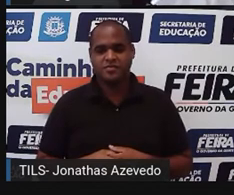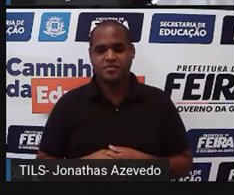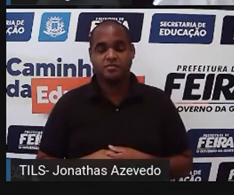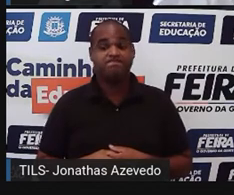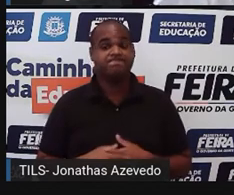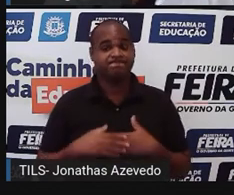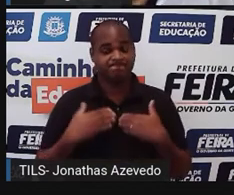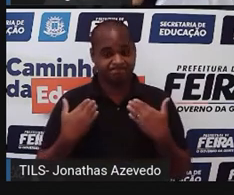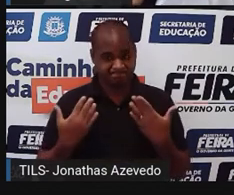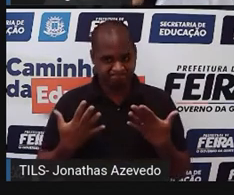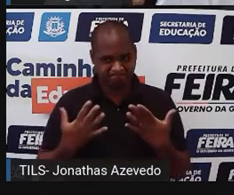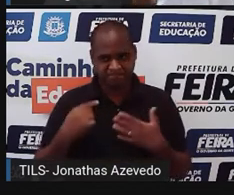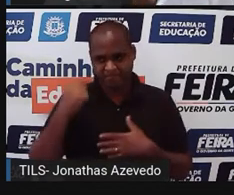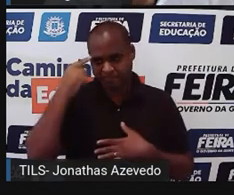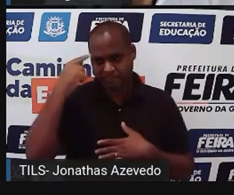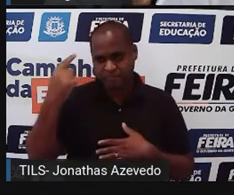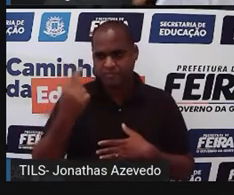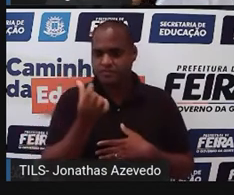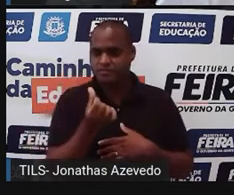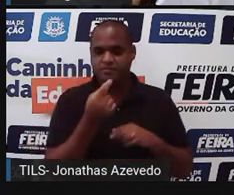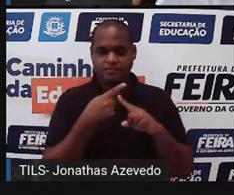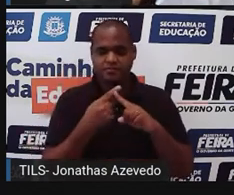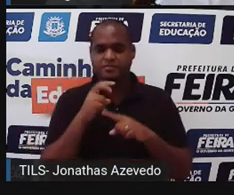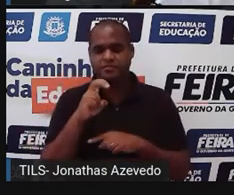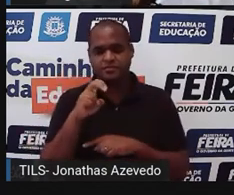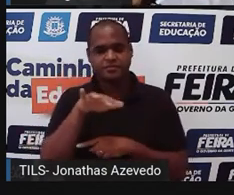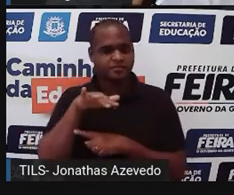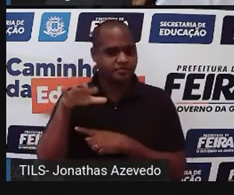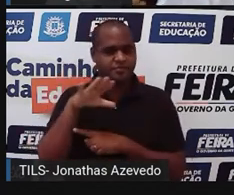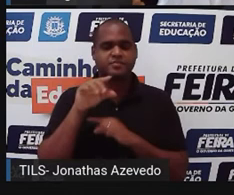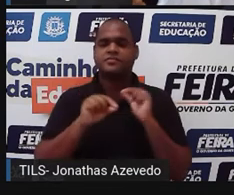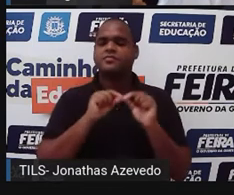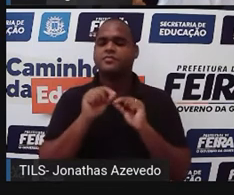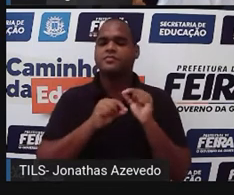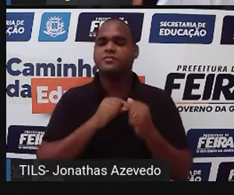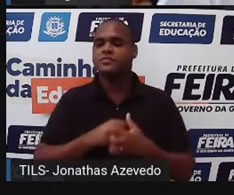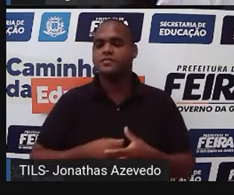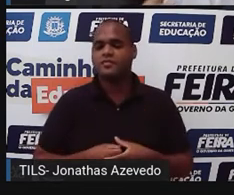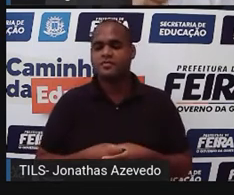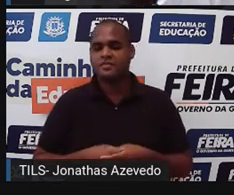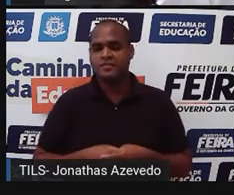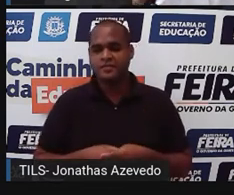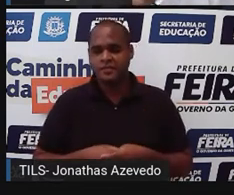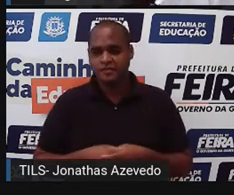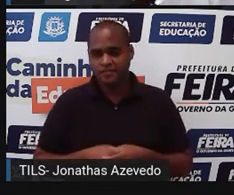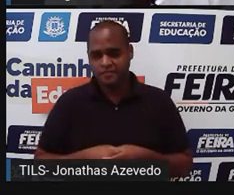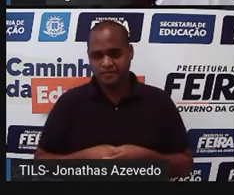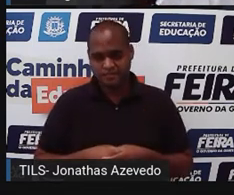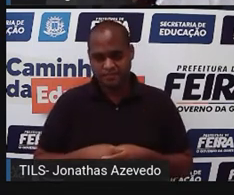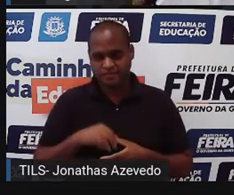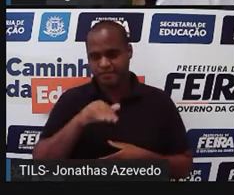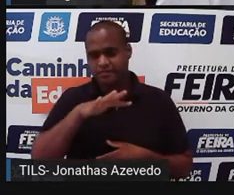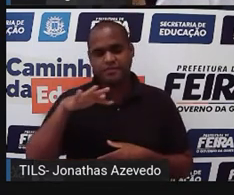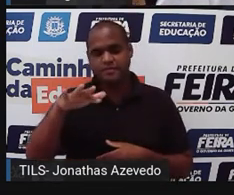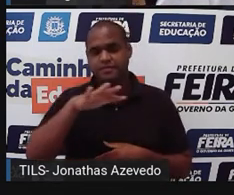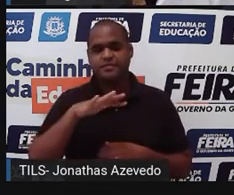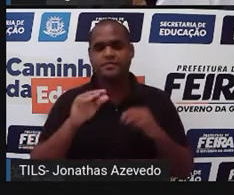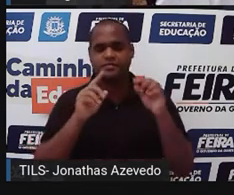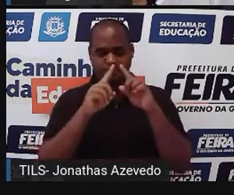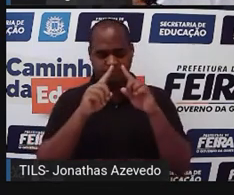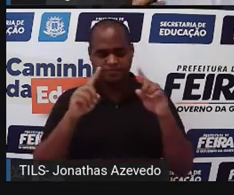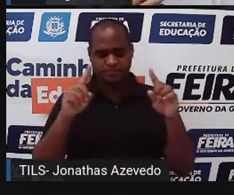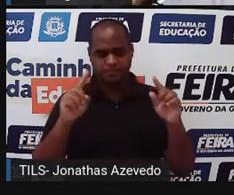é só que aí ó aquele 6 x 5 foi a área do que e foi a área do retângulo